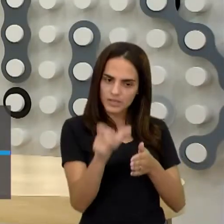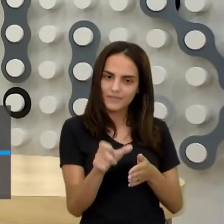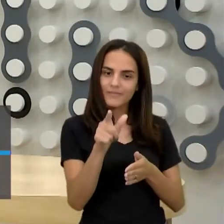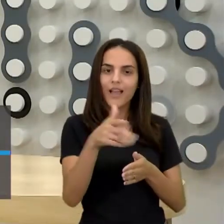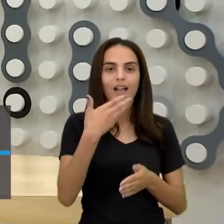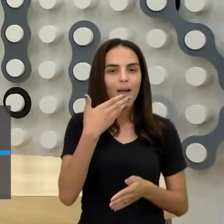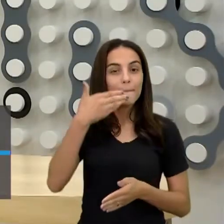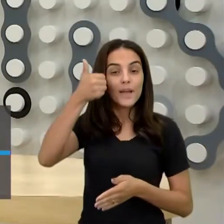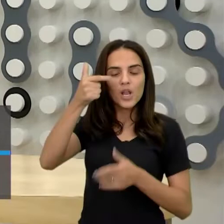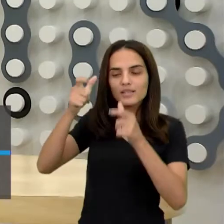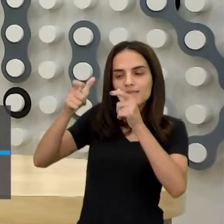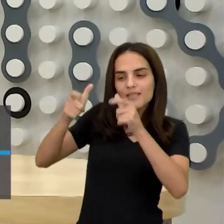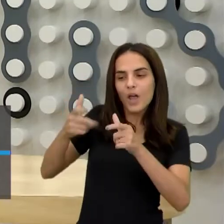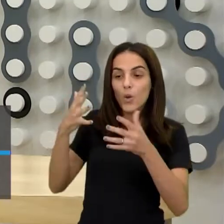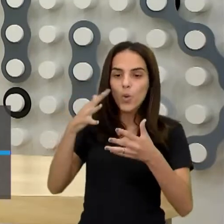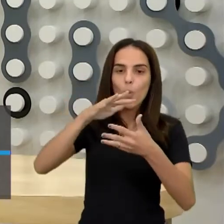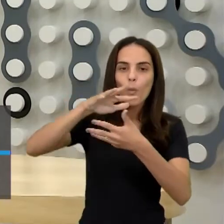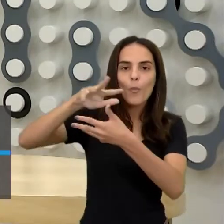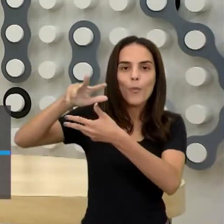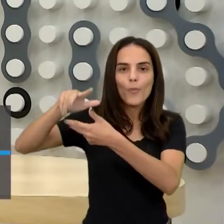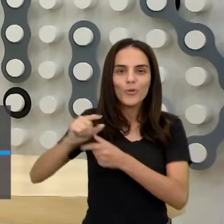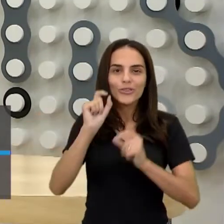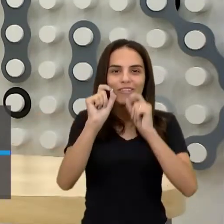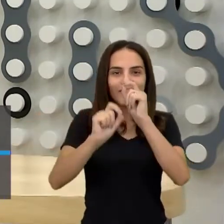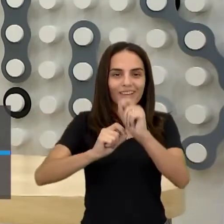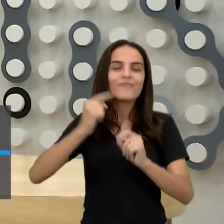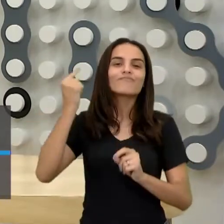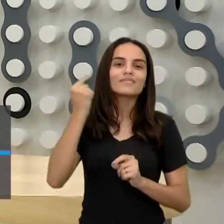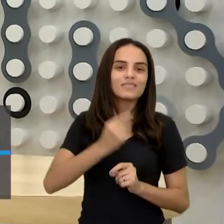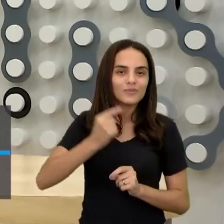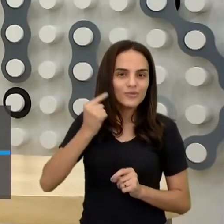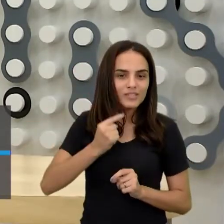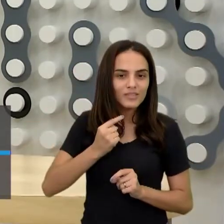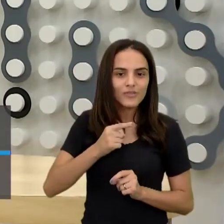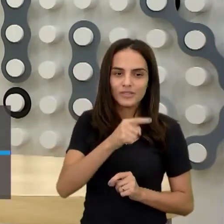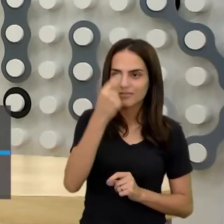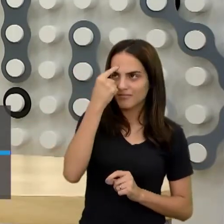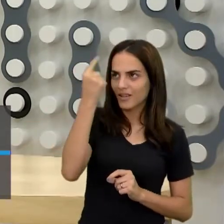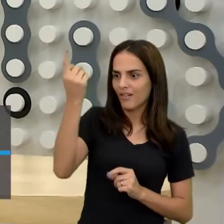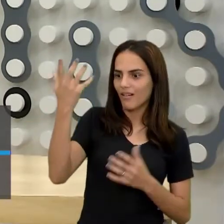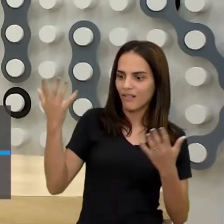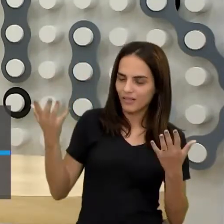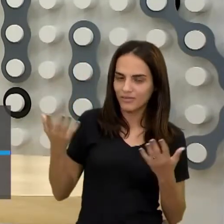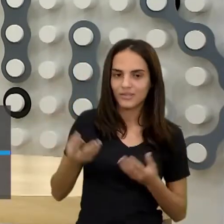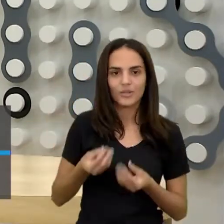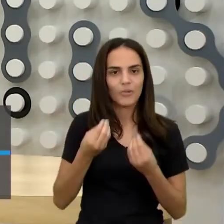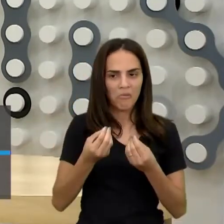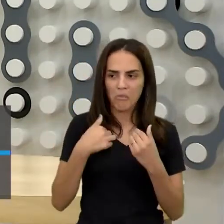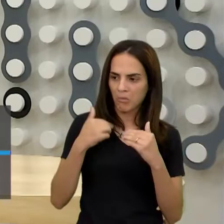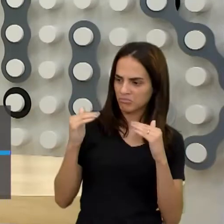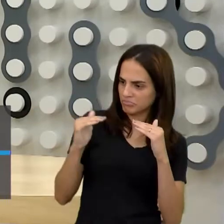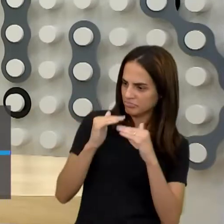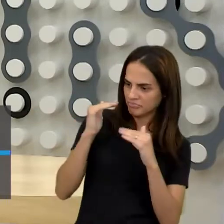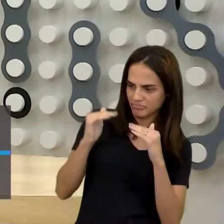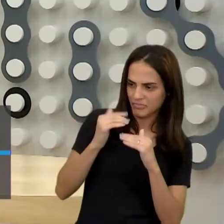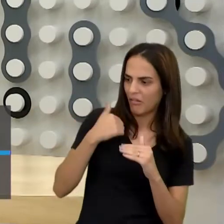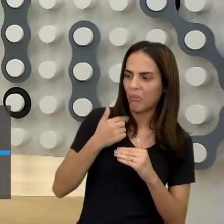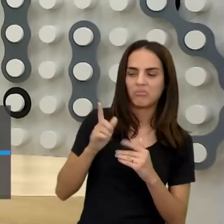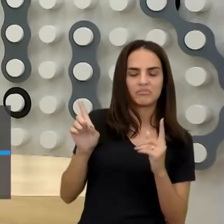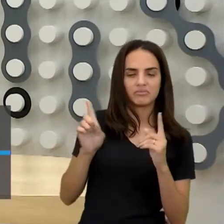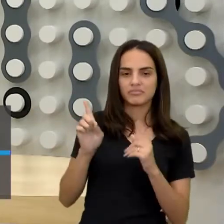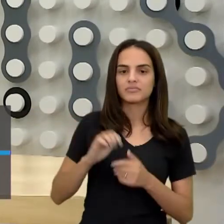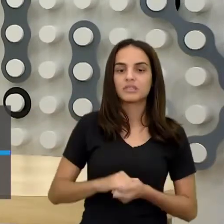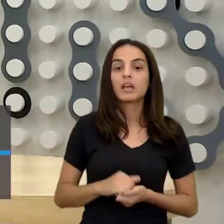a melhor cidade do mundo é Nova York. Aí você, absurdo, não concordo com isso. Por que você não